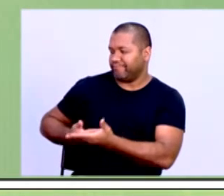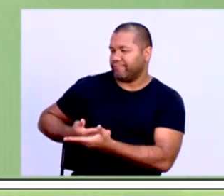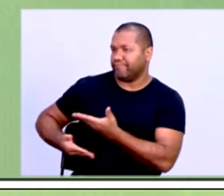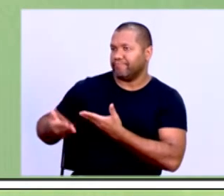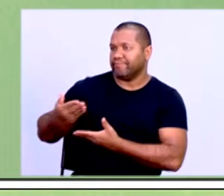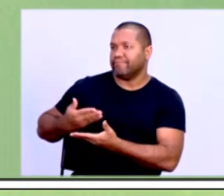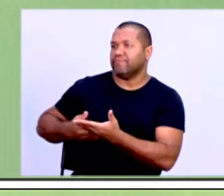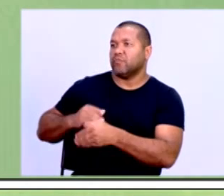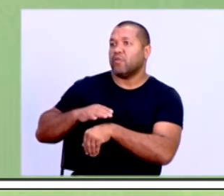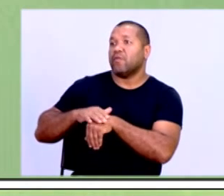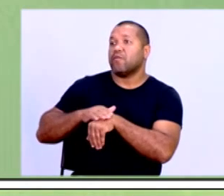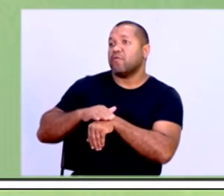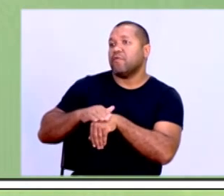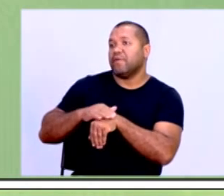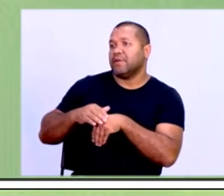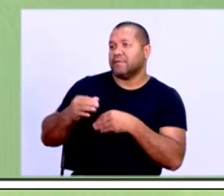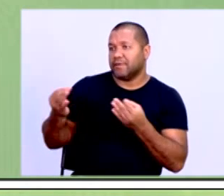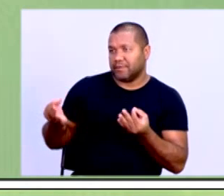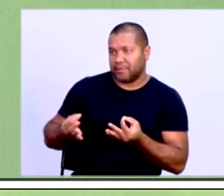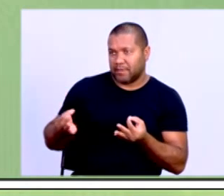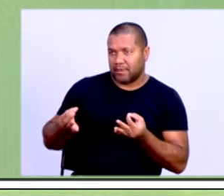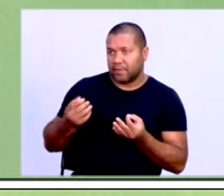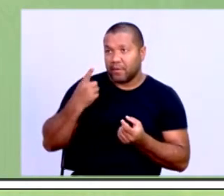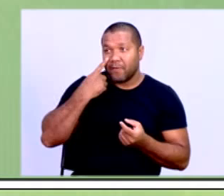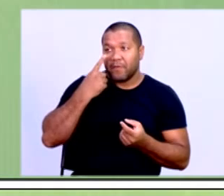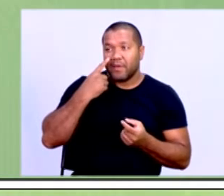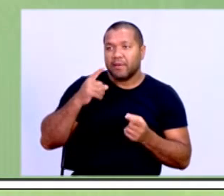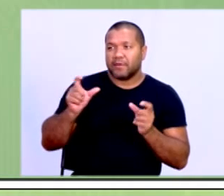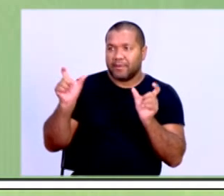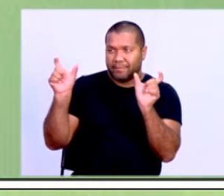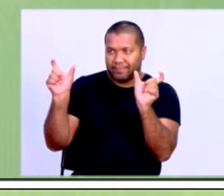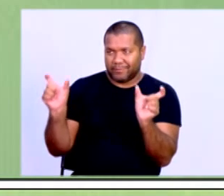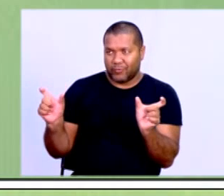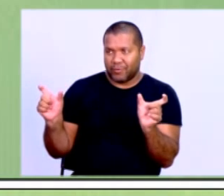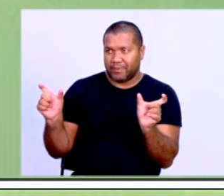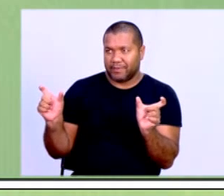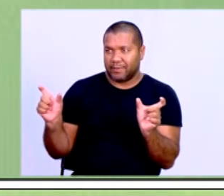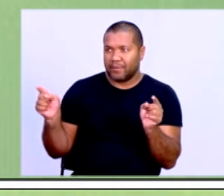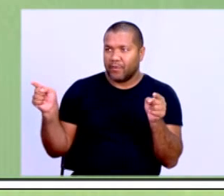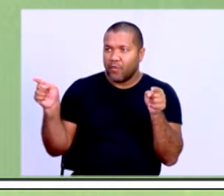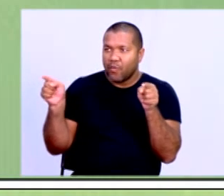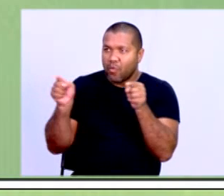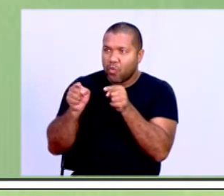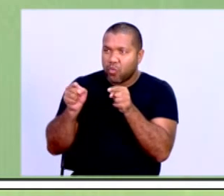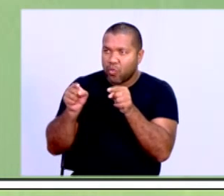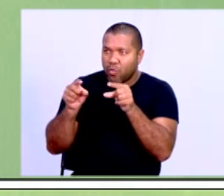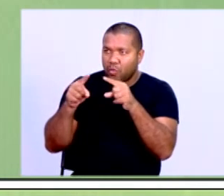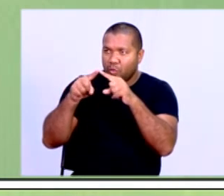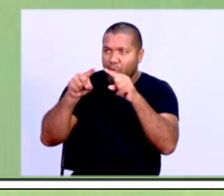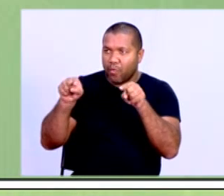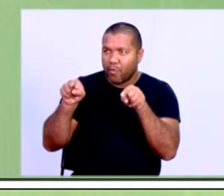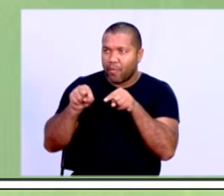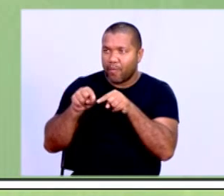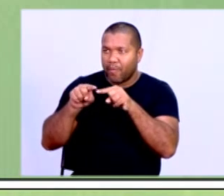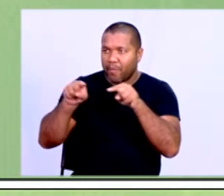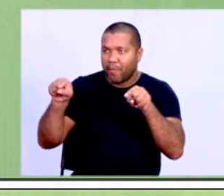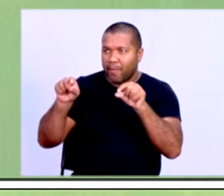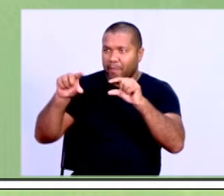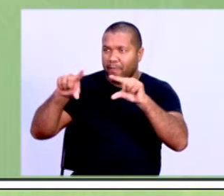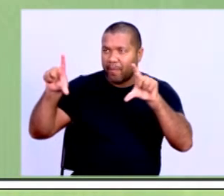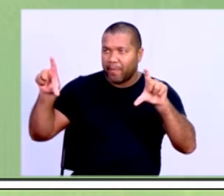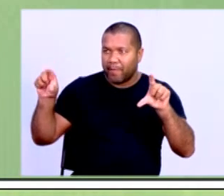relacionar, certo, pessoal? Tenho duas, uma entidade e a outra entidade. E aqui é quando elas